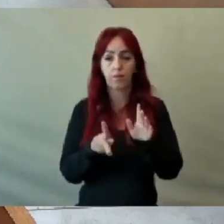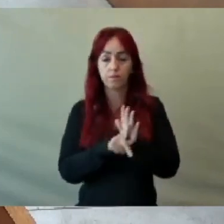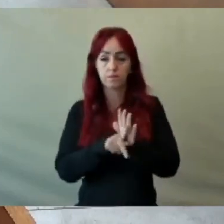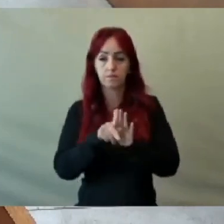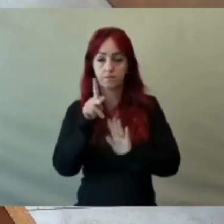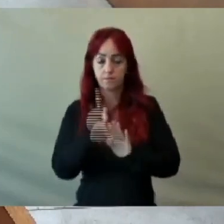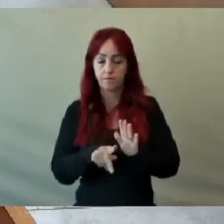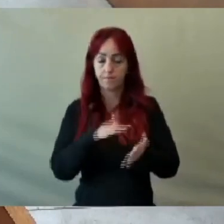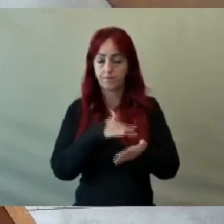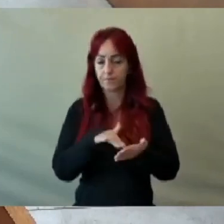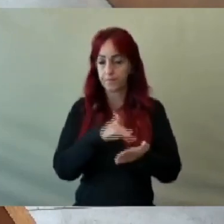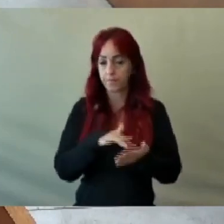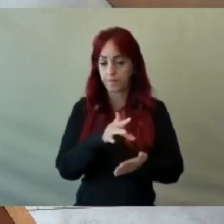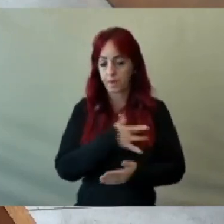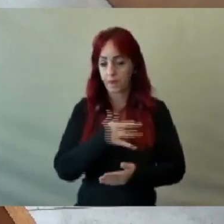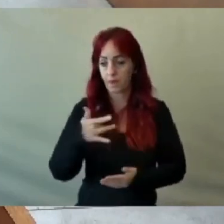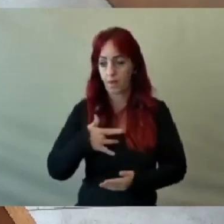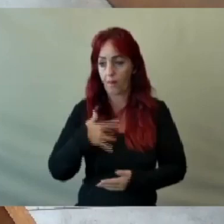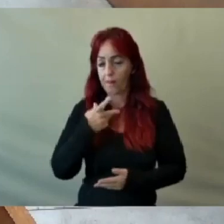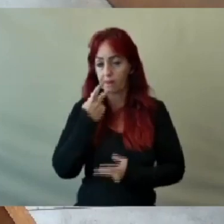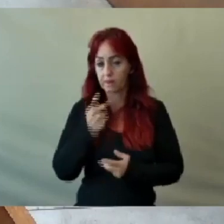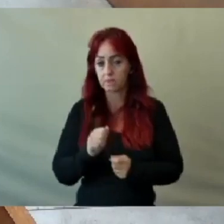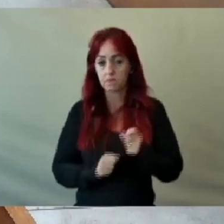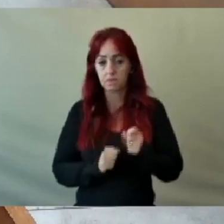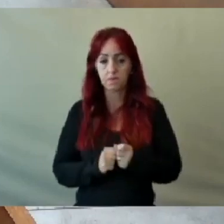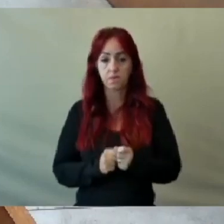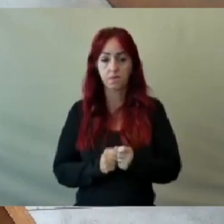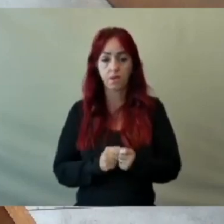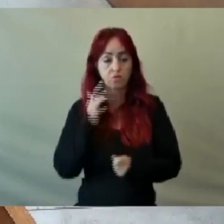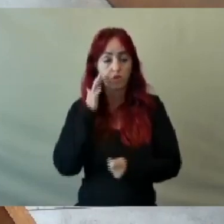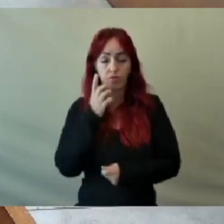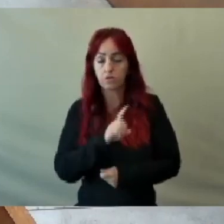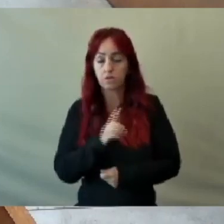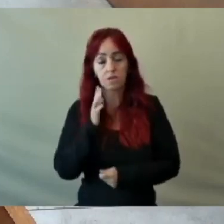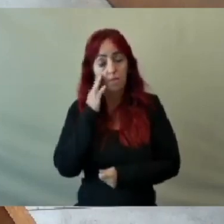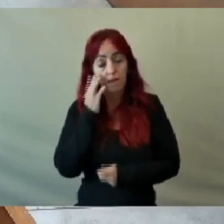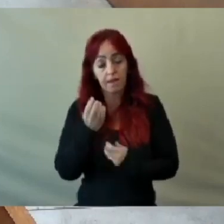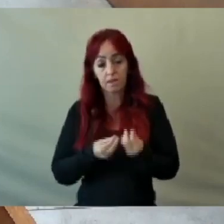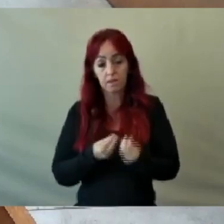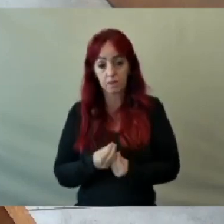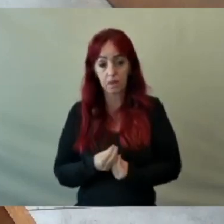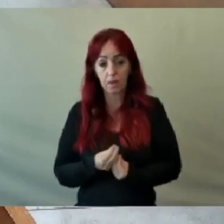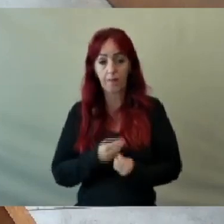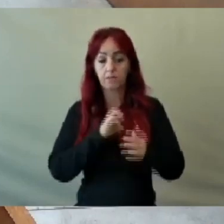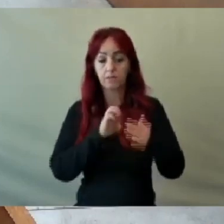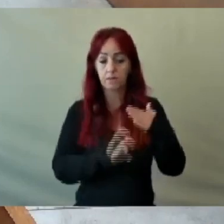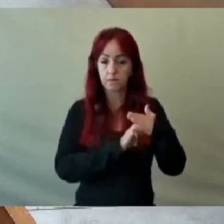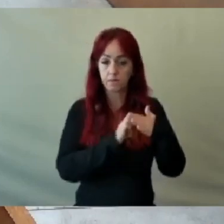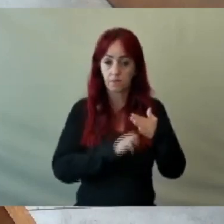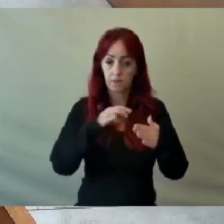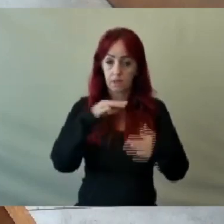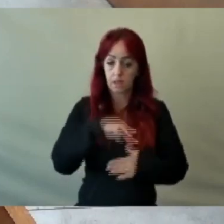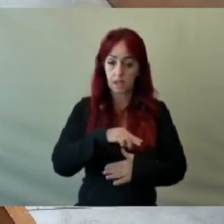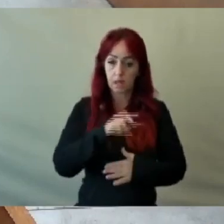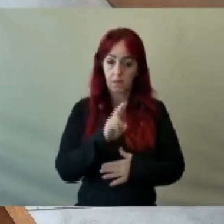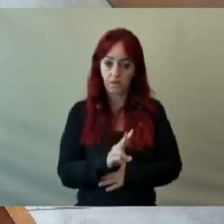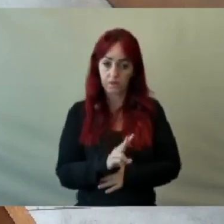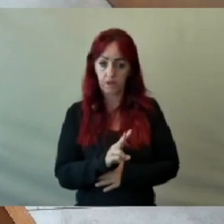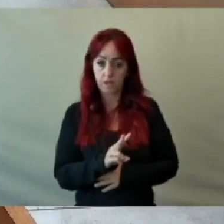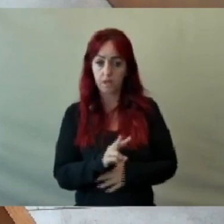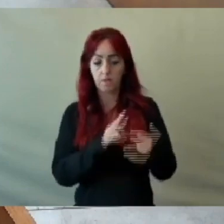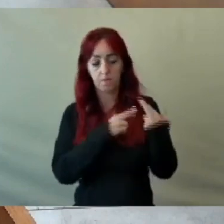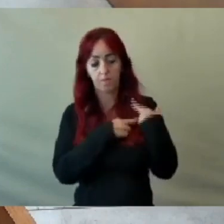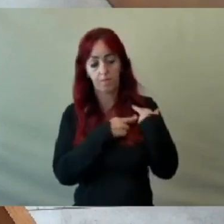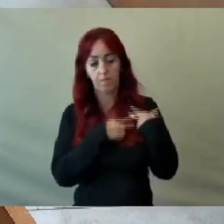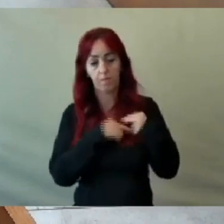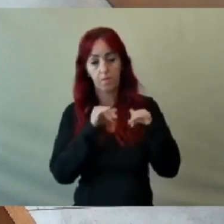a síntese dessa história, não sei o que vocês acham, é que a empresa MV, que é responsável pelo programa, vendeu o gato por